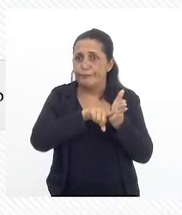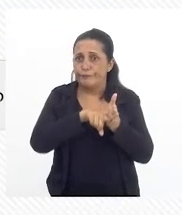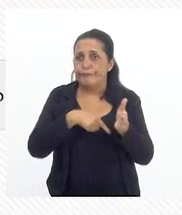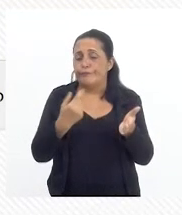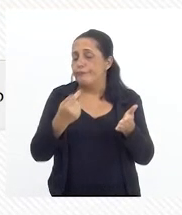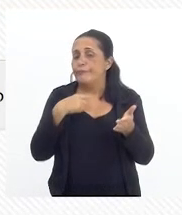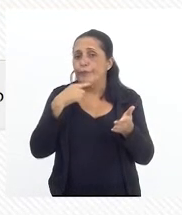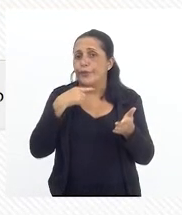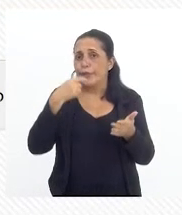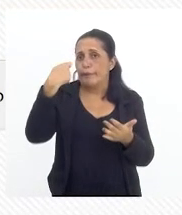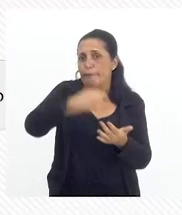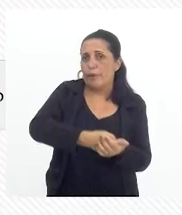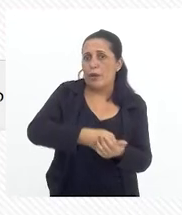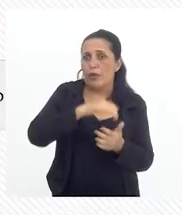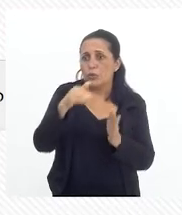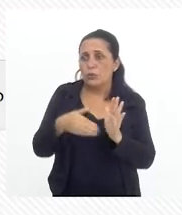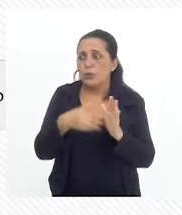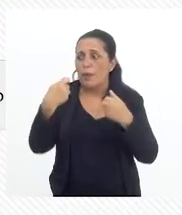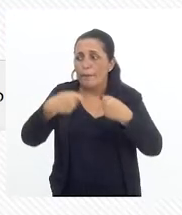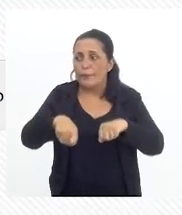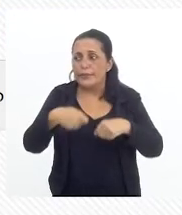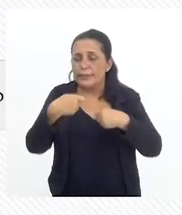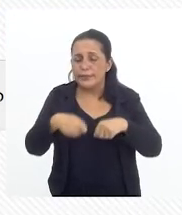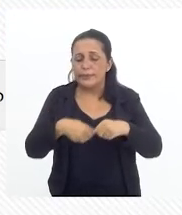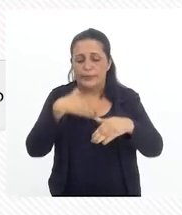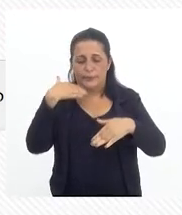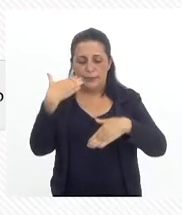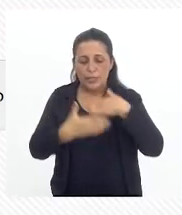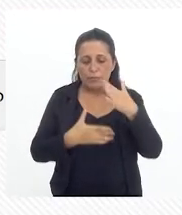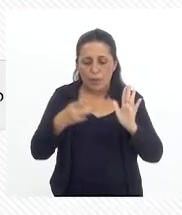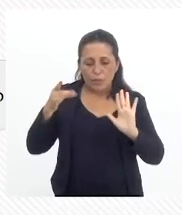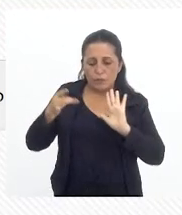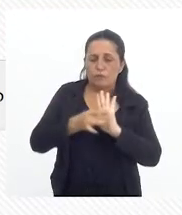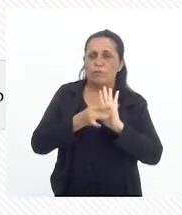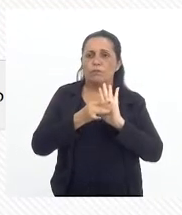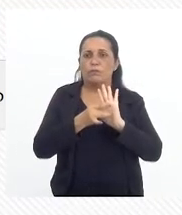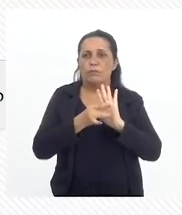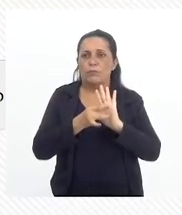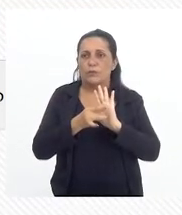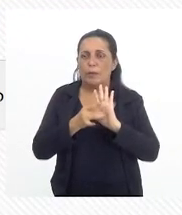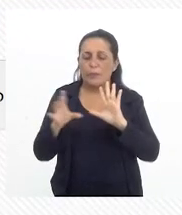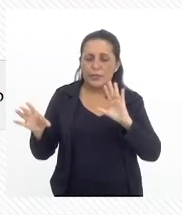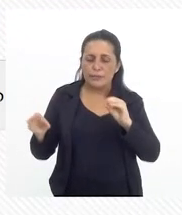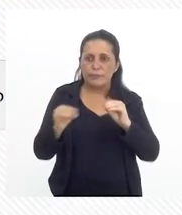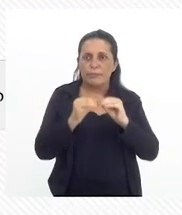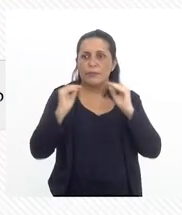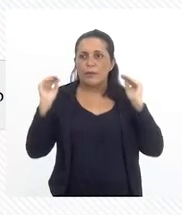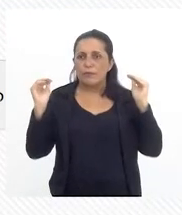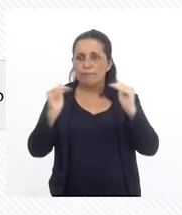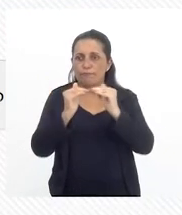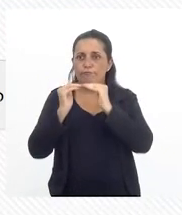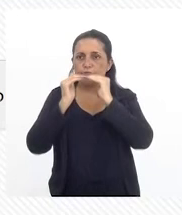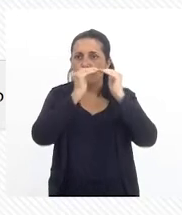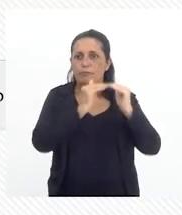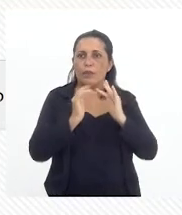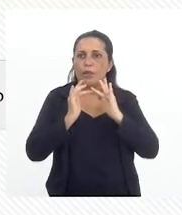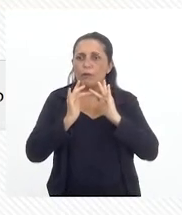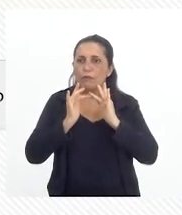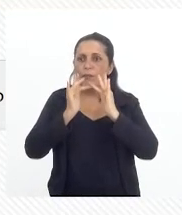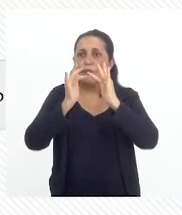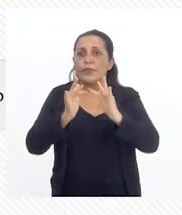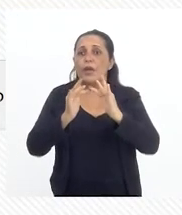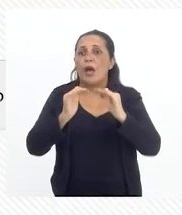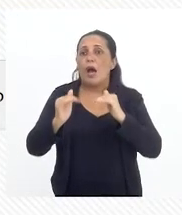tudo é preciso que a gente tem a crescimento real e isso está em sintonia com que imaginamos de